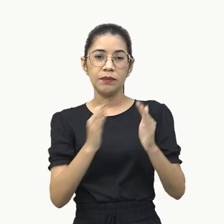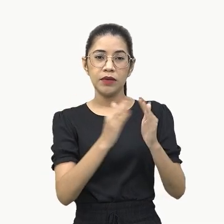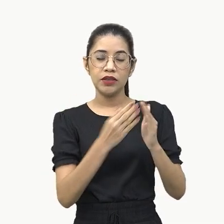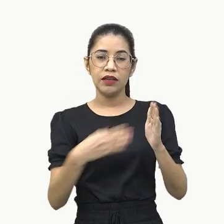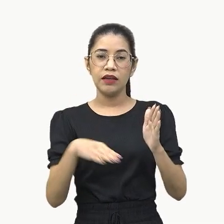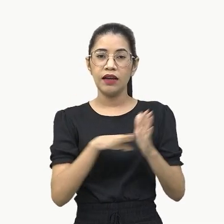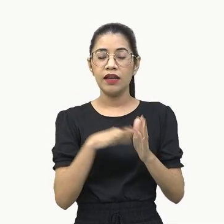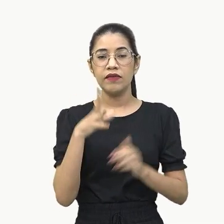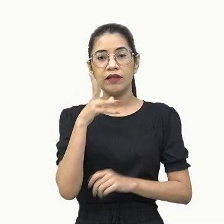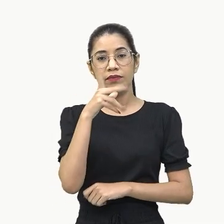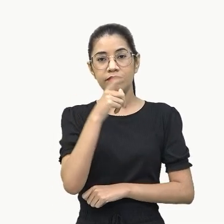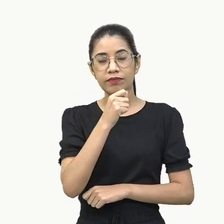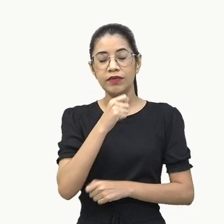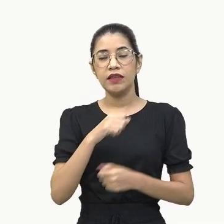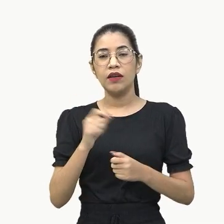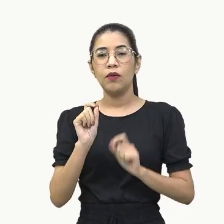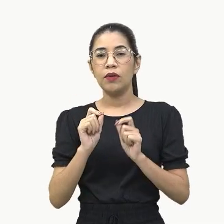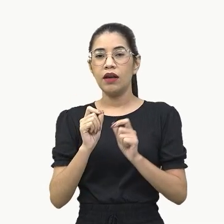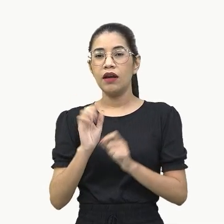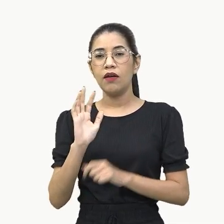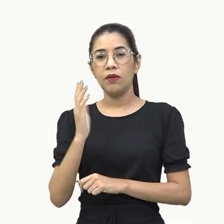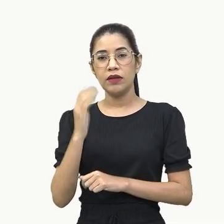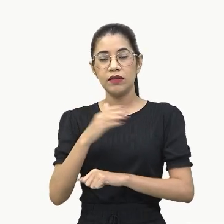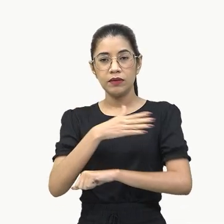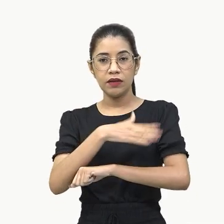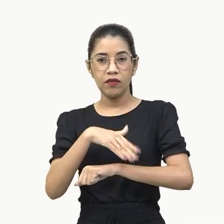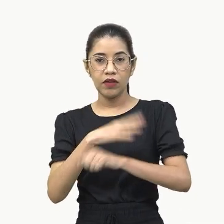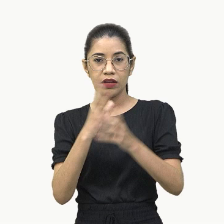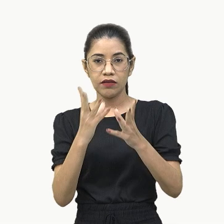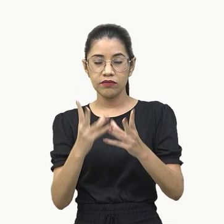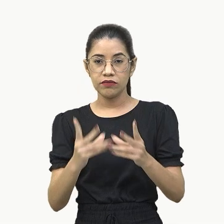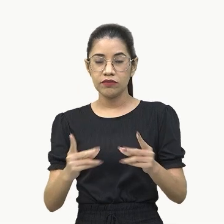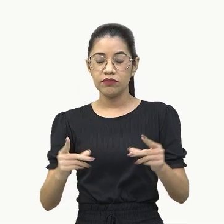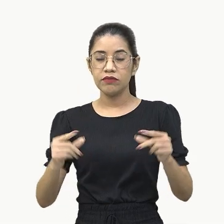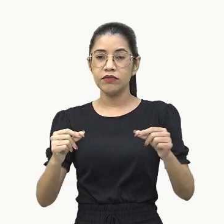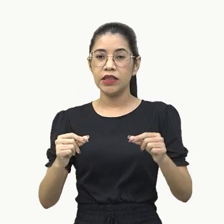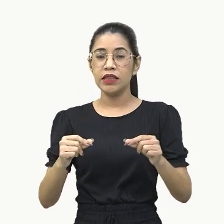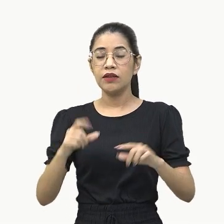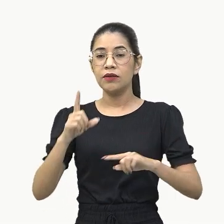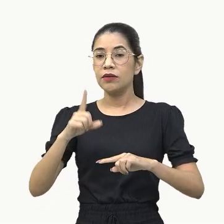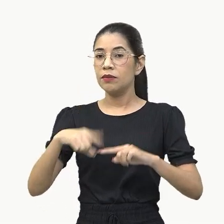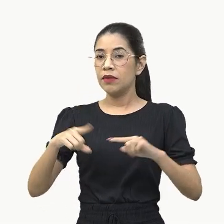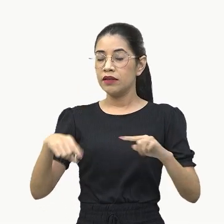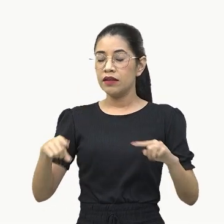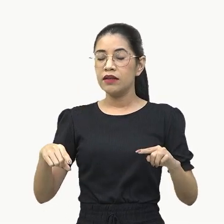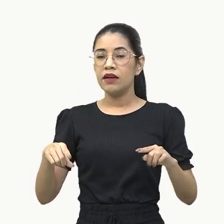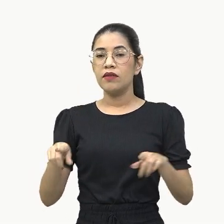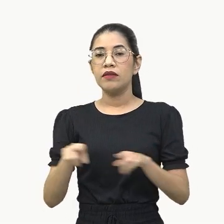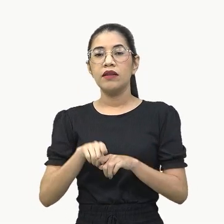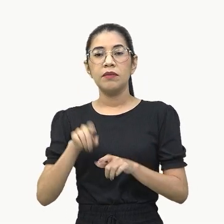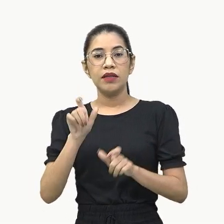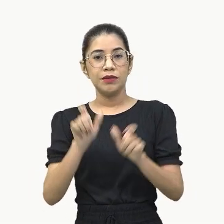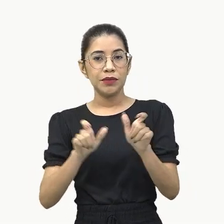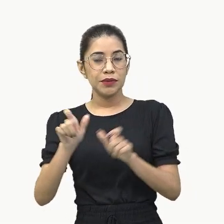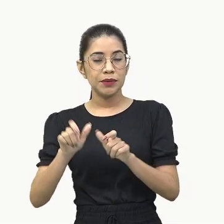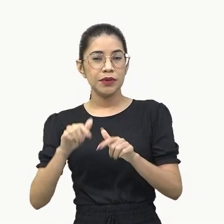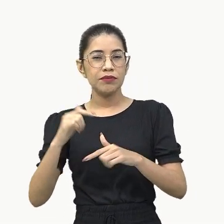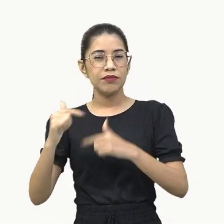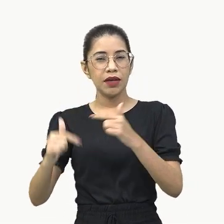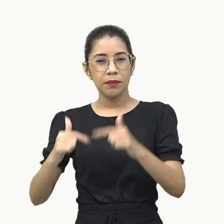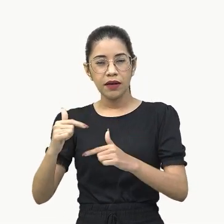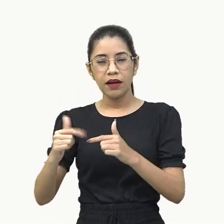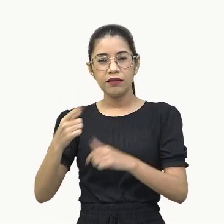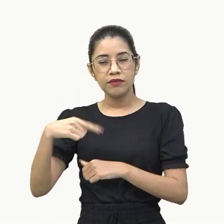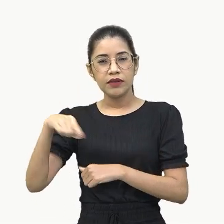nessa Rodovia então todo o toda a mercadoria as pessoas que às vezes estão indo trabalhar estudar